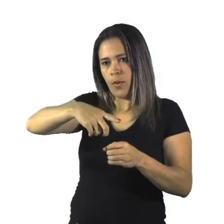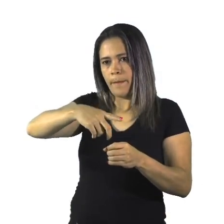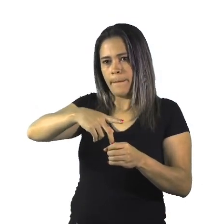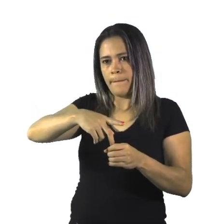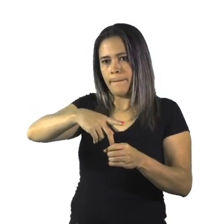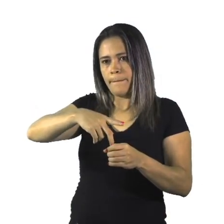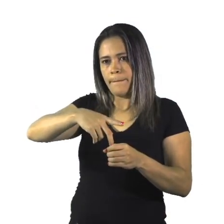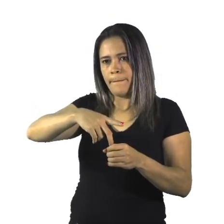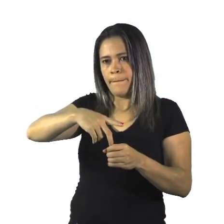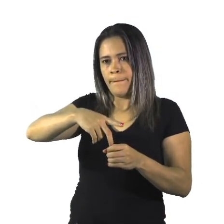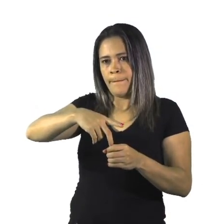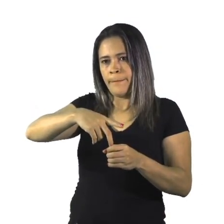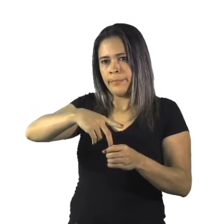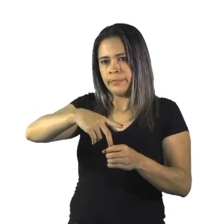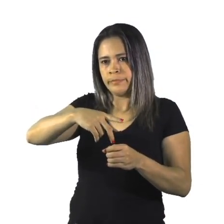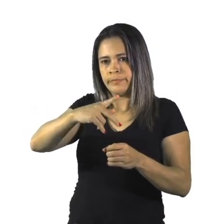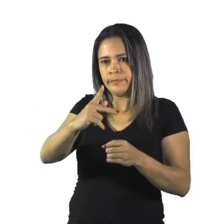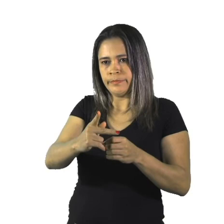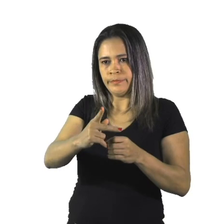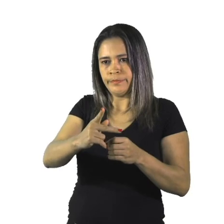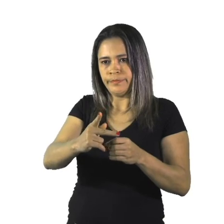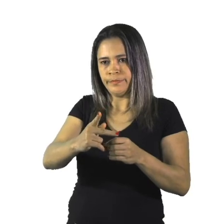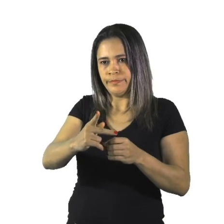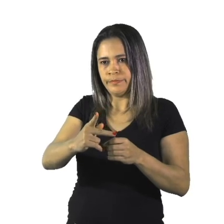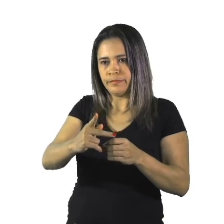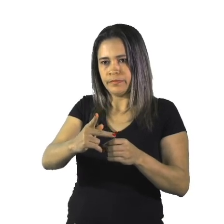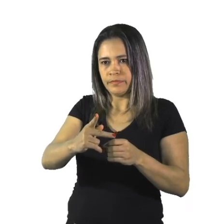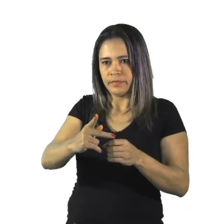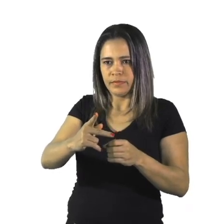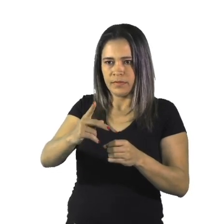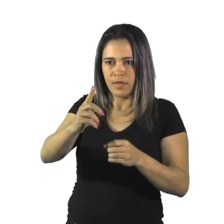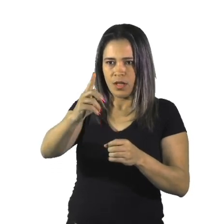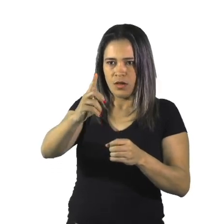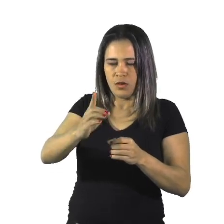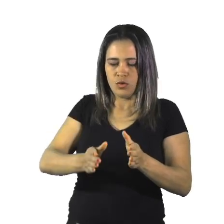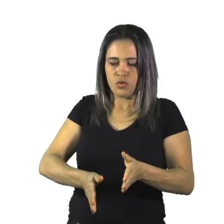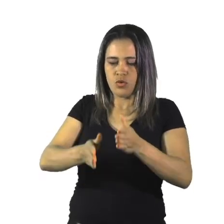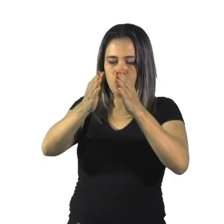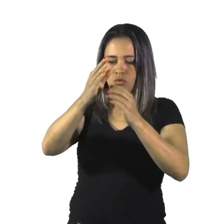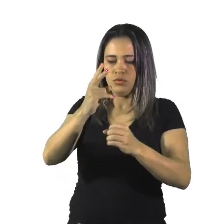P. E aqui novamente eu tenho a localização do